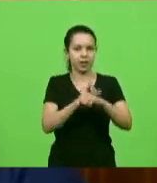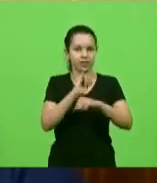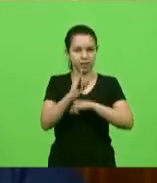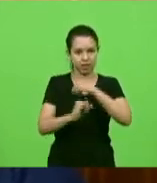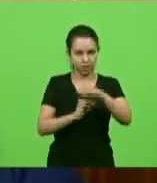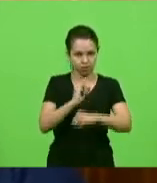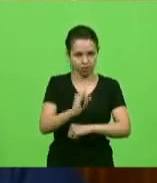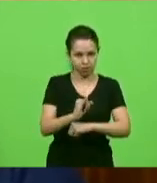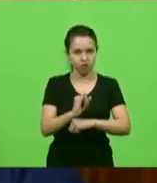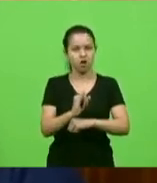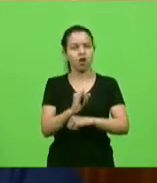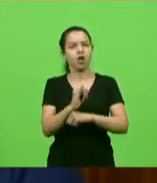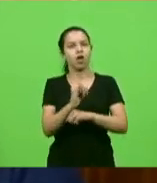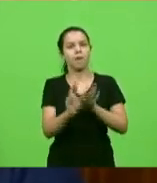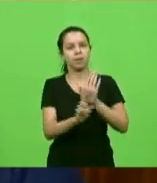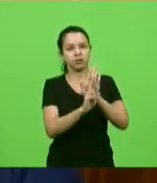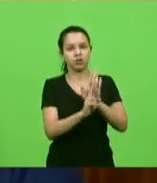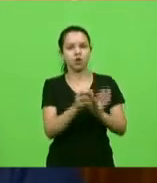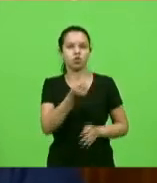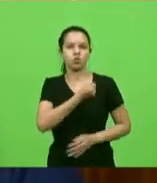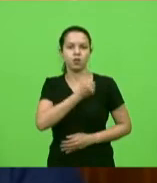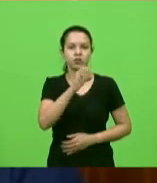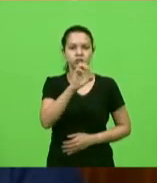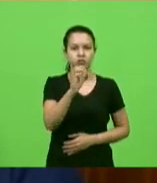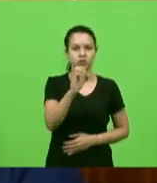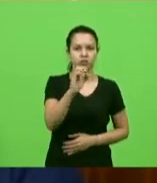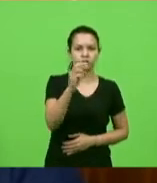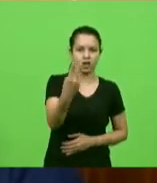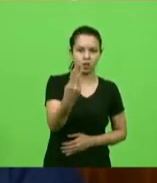internet. Representação número